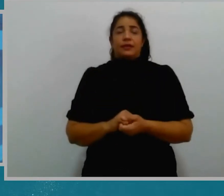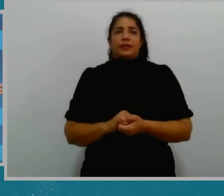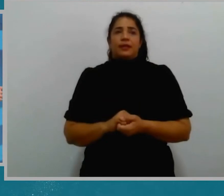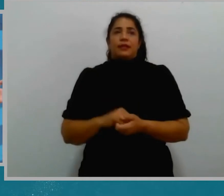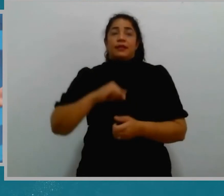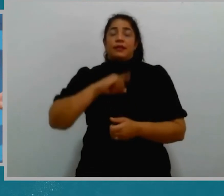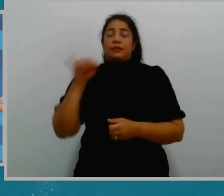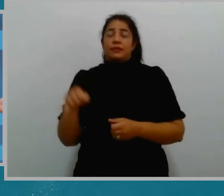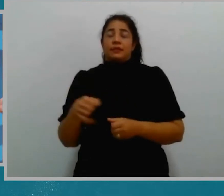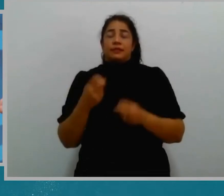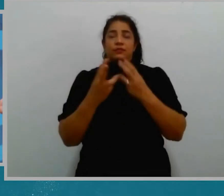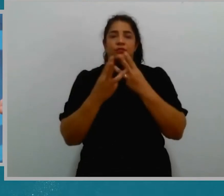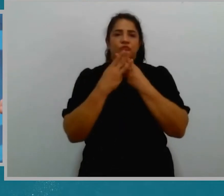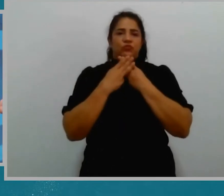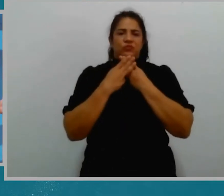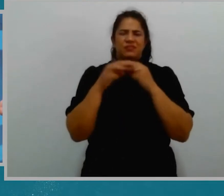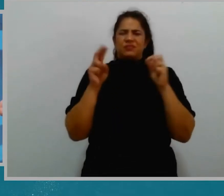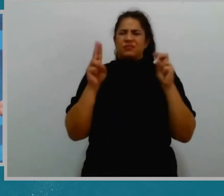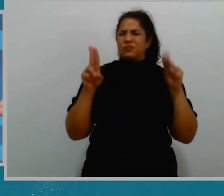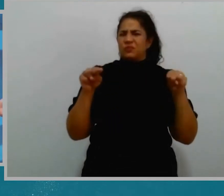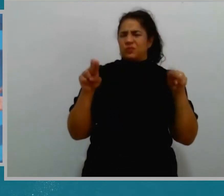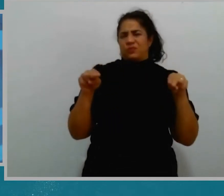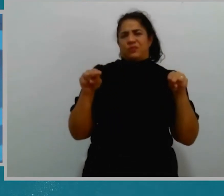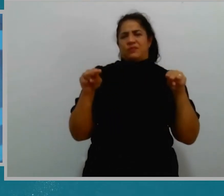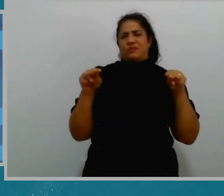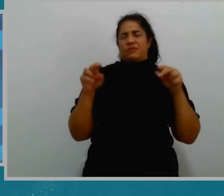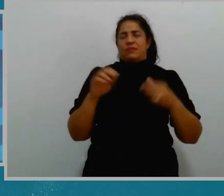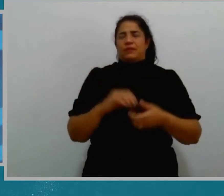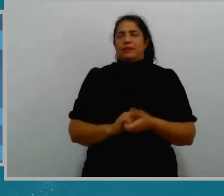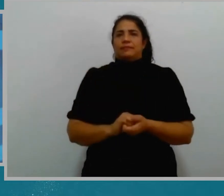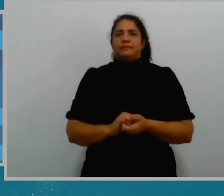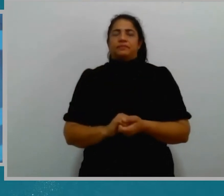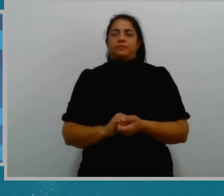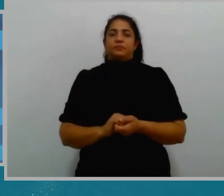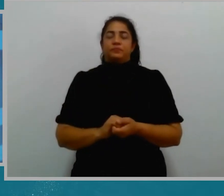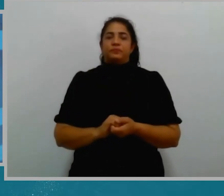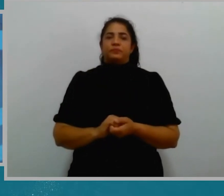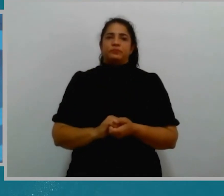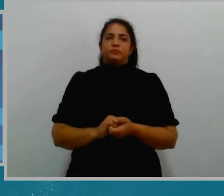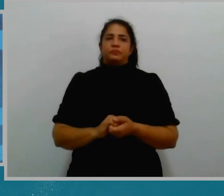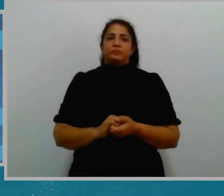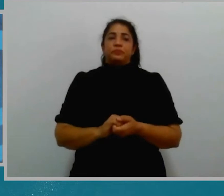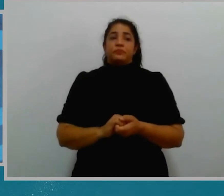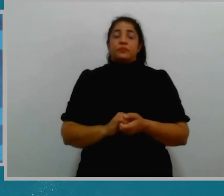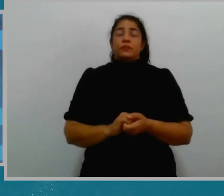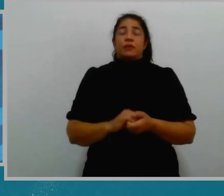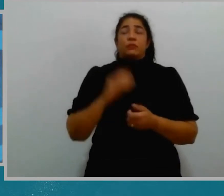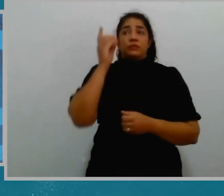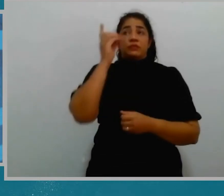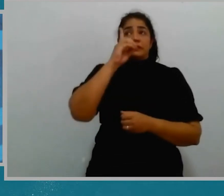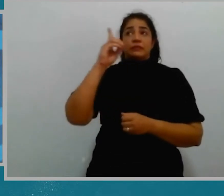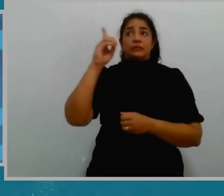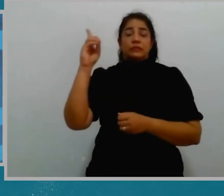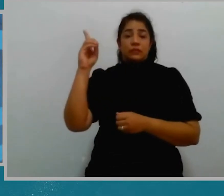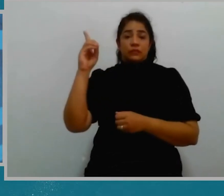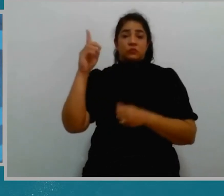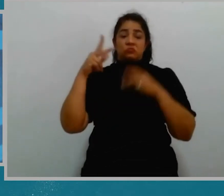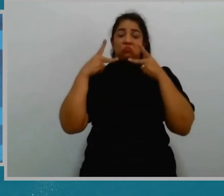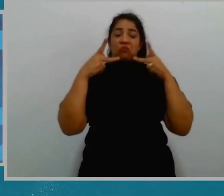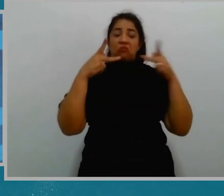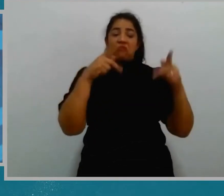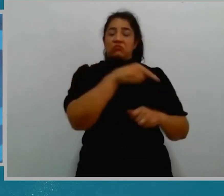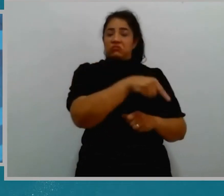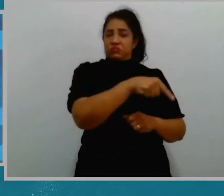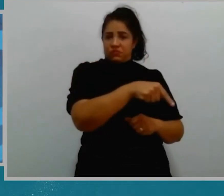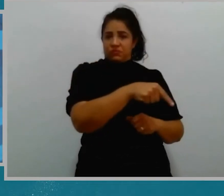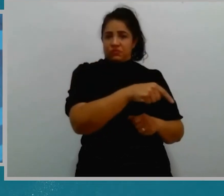ser rei sobre Judá, por causa dessa profecia. Os irmãos entenderam? Graças